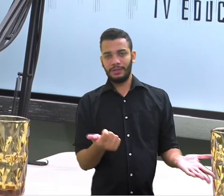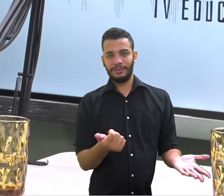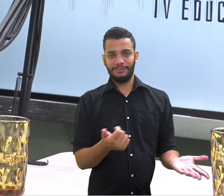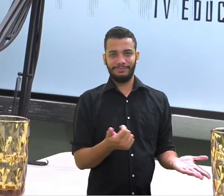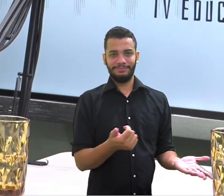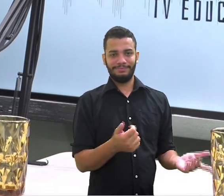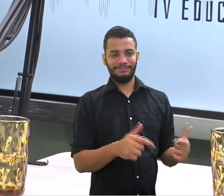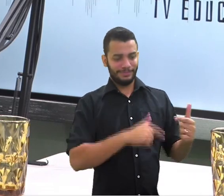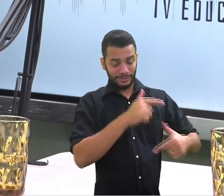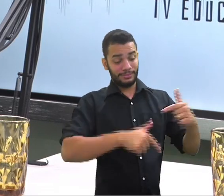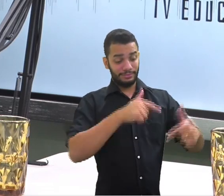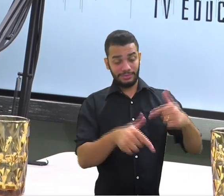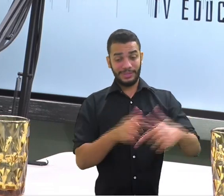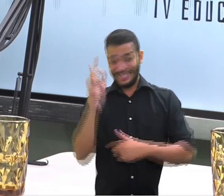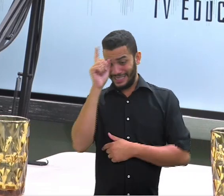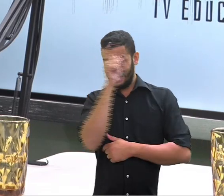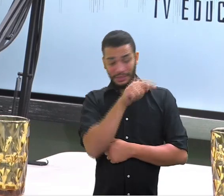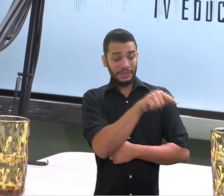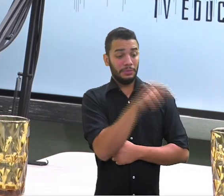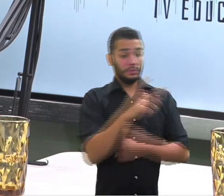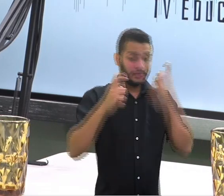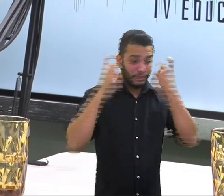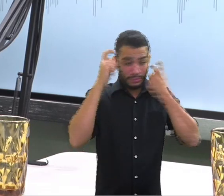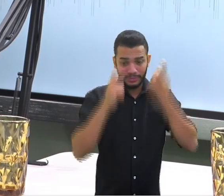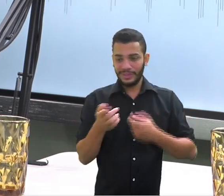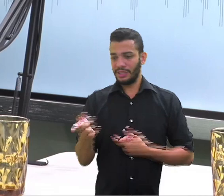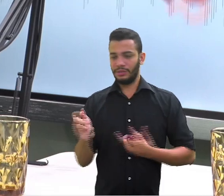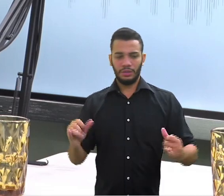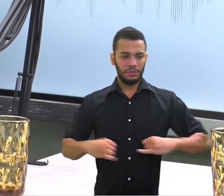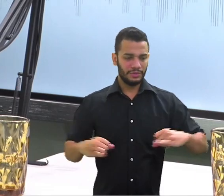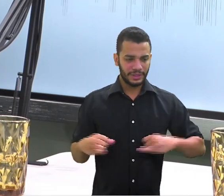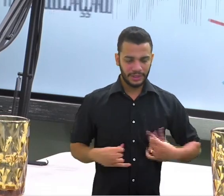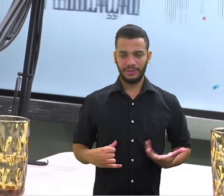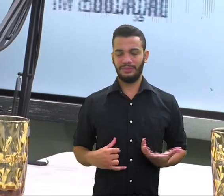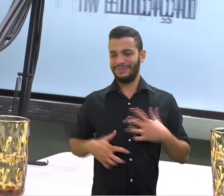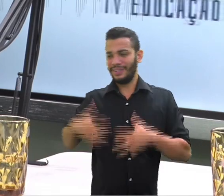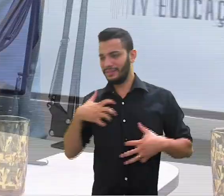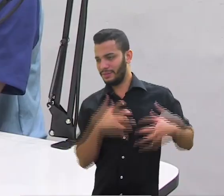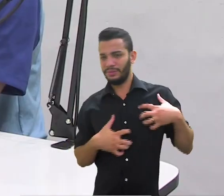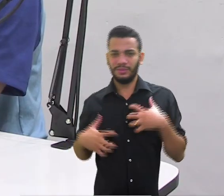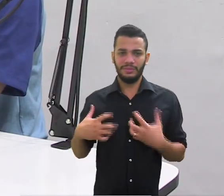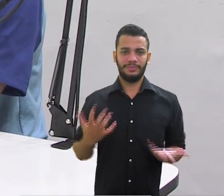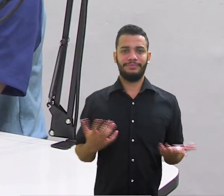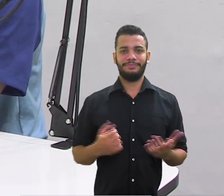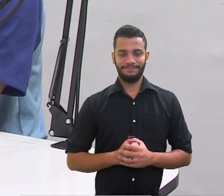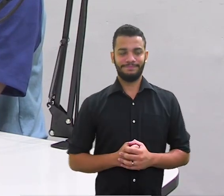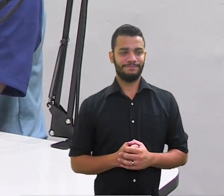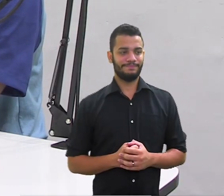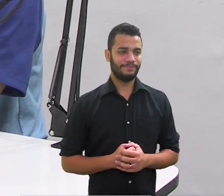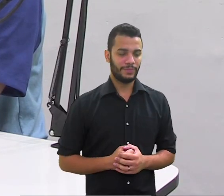o funcionário em geral e em especial para o professor. Que fica destruído. Aí também já